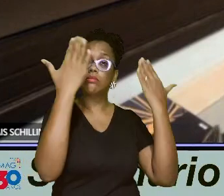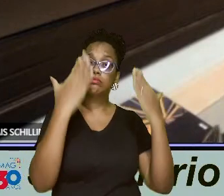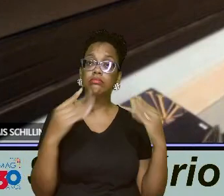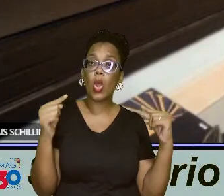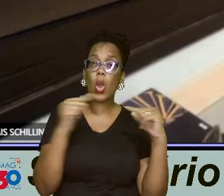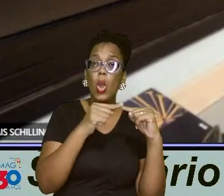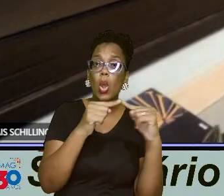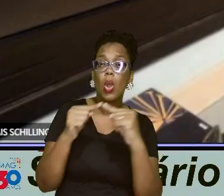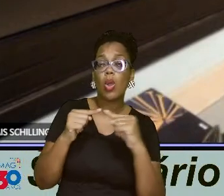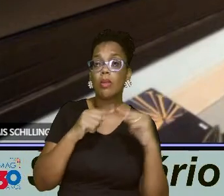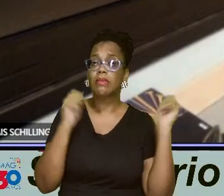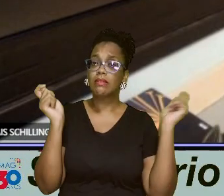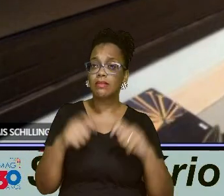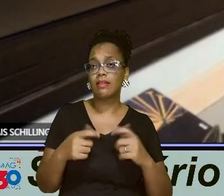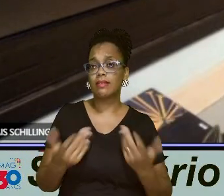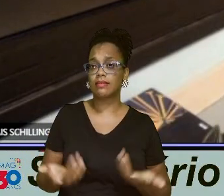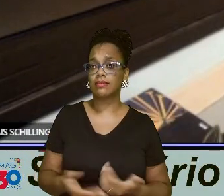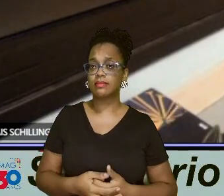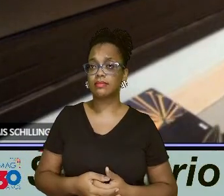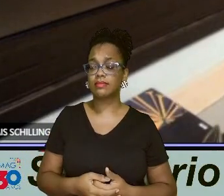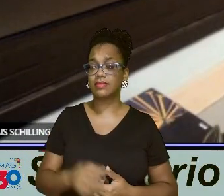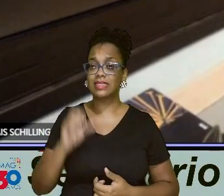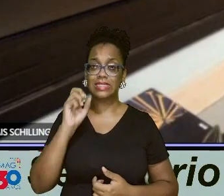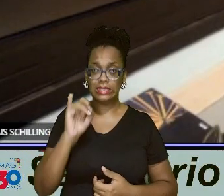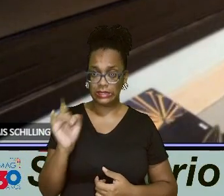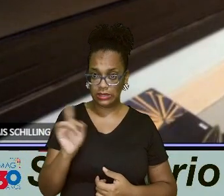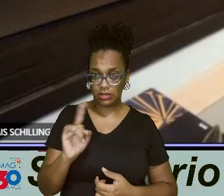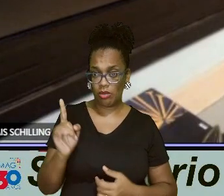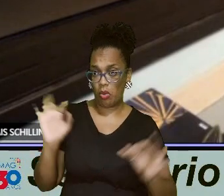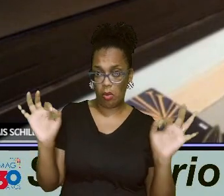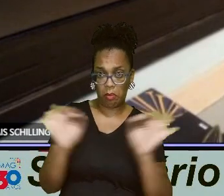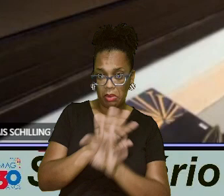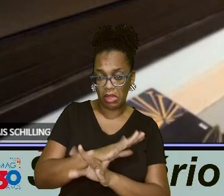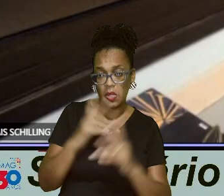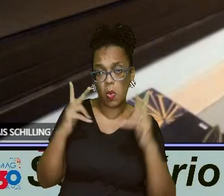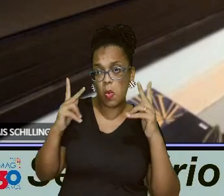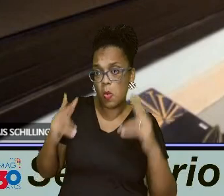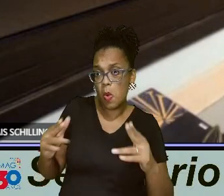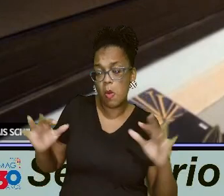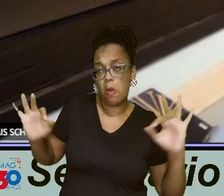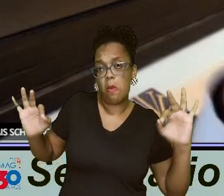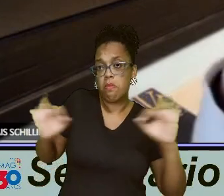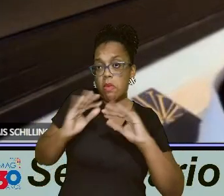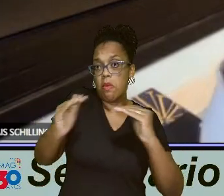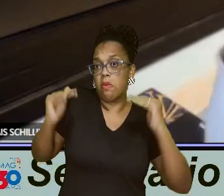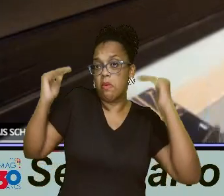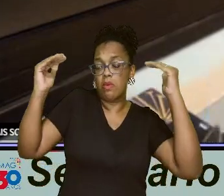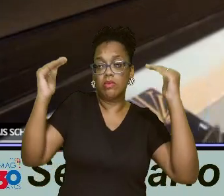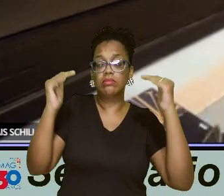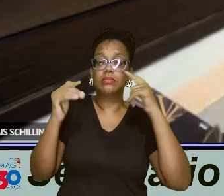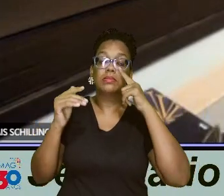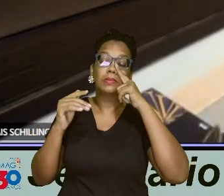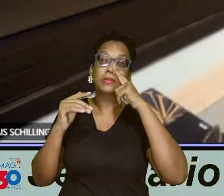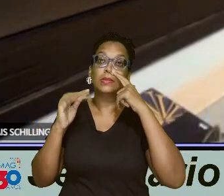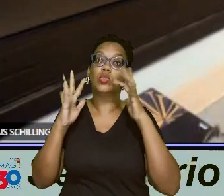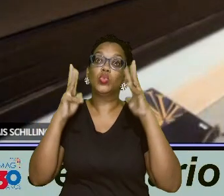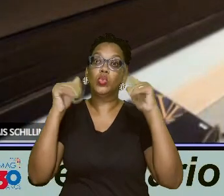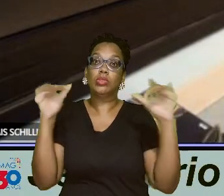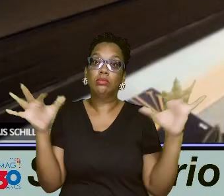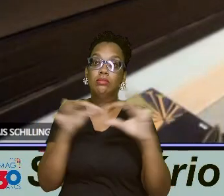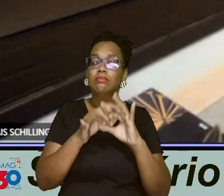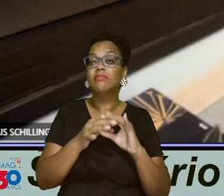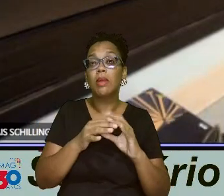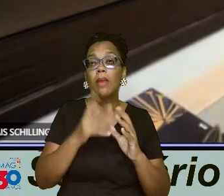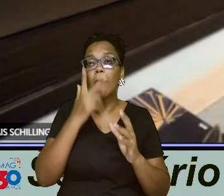outras circunstâncias ela se justifica, se não de maneira completa, igual, absoluta, se não de forma totalmente vinculante, mas